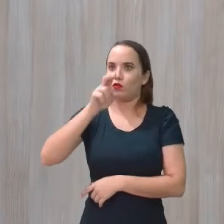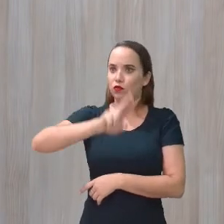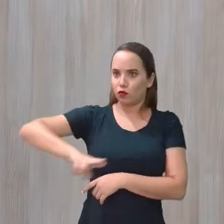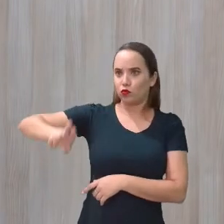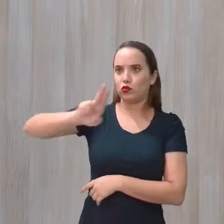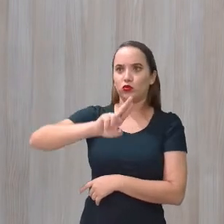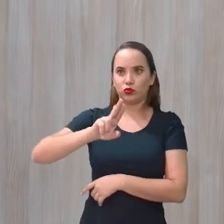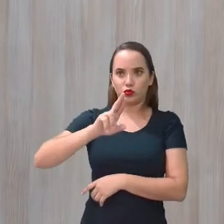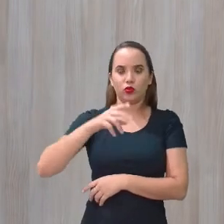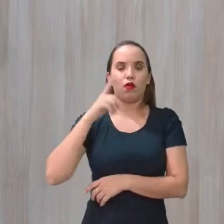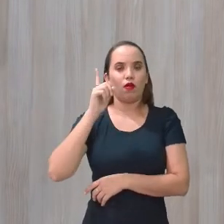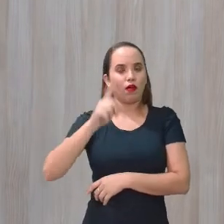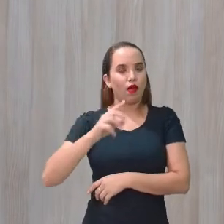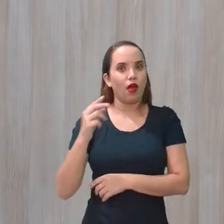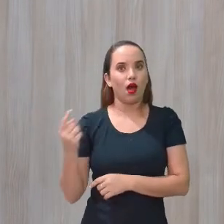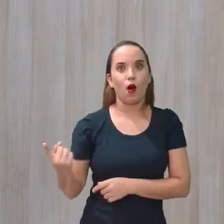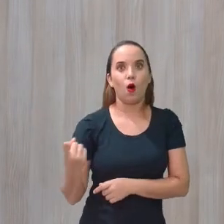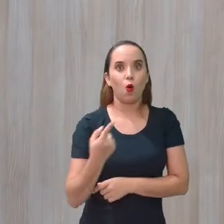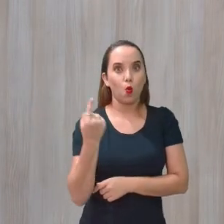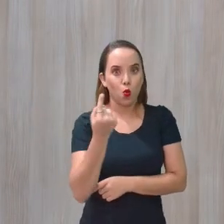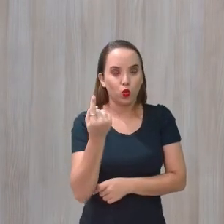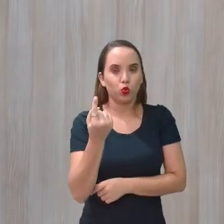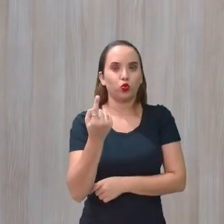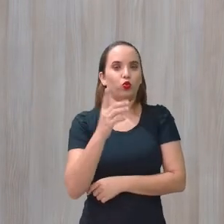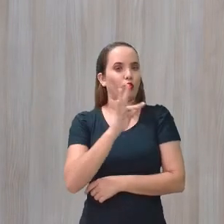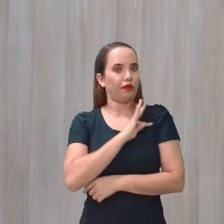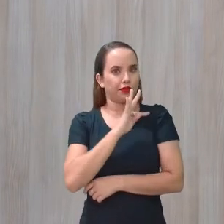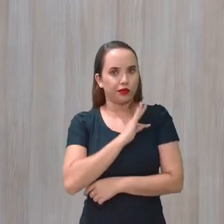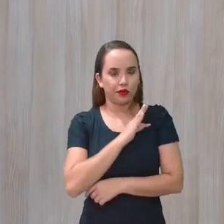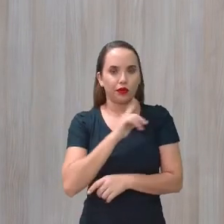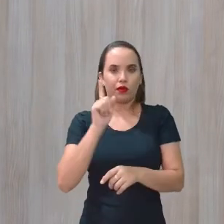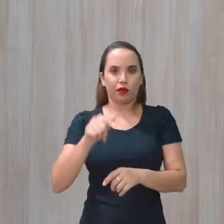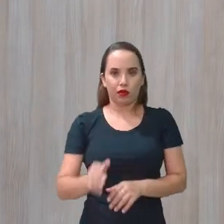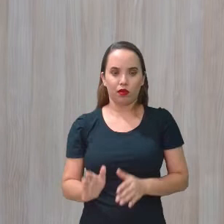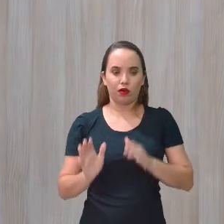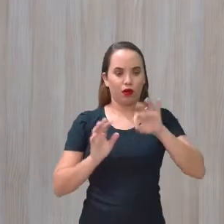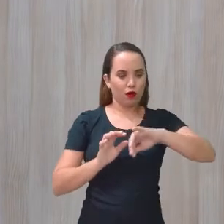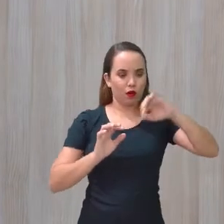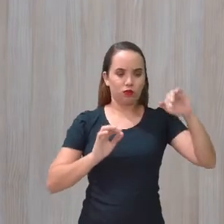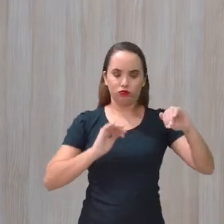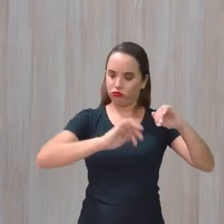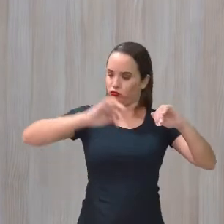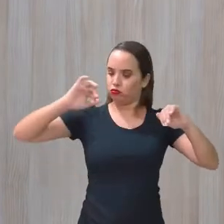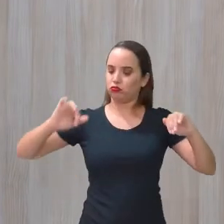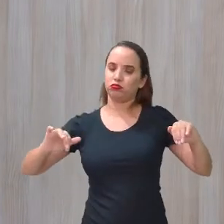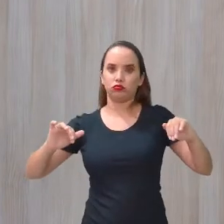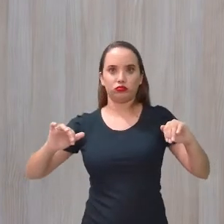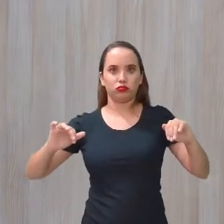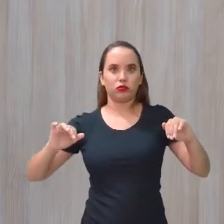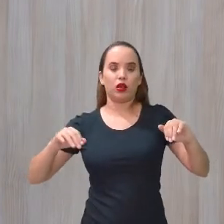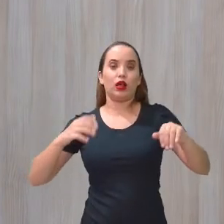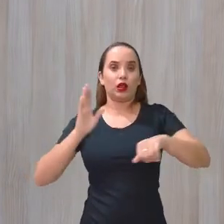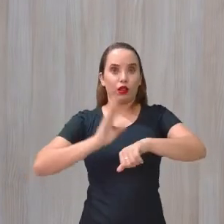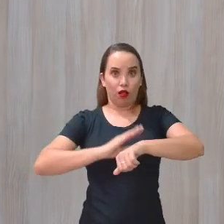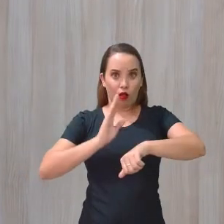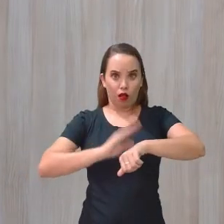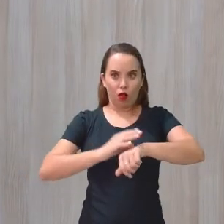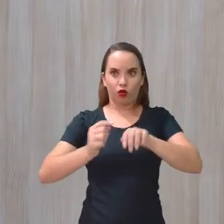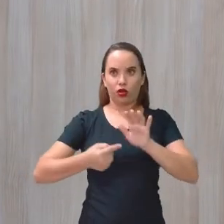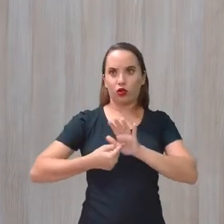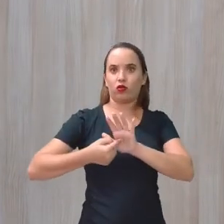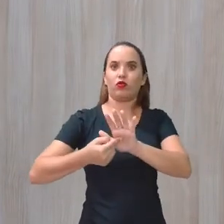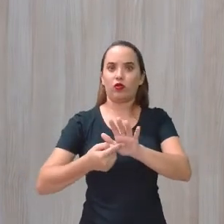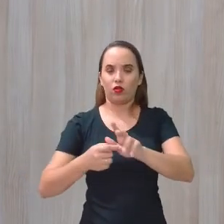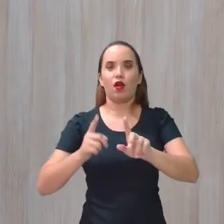equações. Quando a gente bota letra para um lado, número para o outro. Quando a gente tenta fazer isso, é que vão aparecendo aquelas coisas. Somar